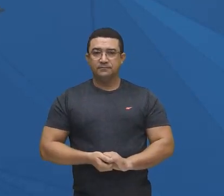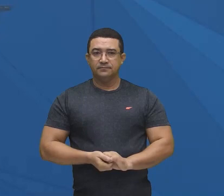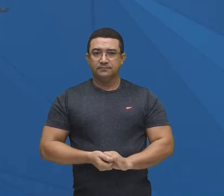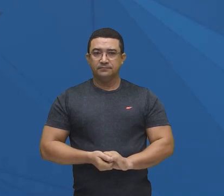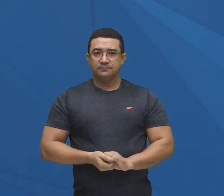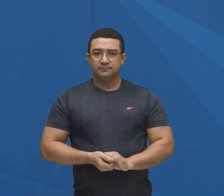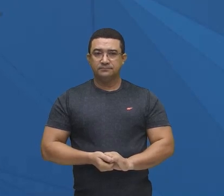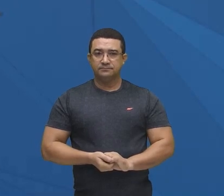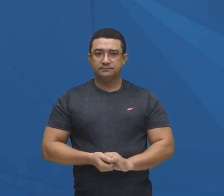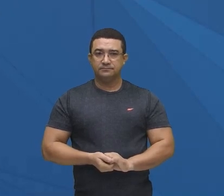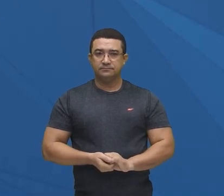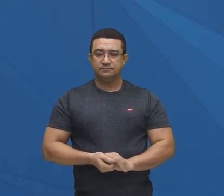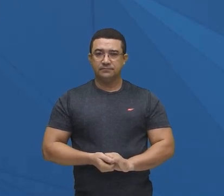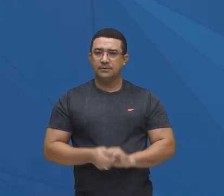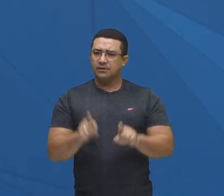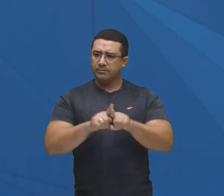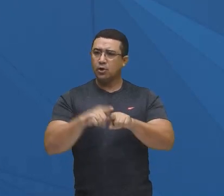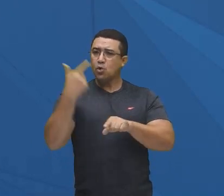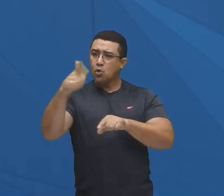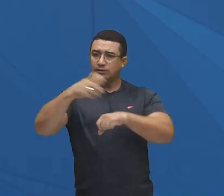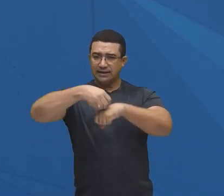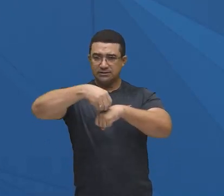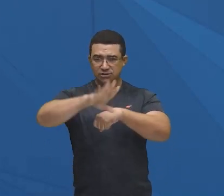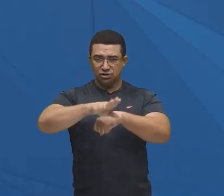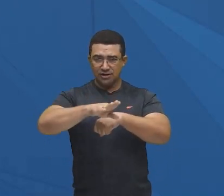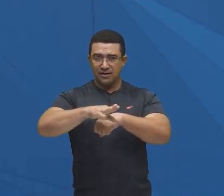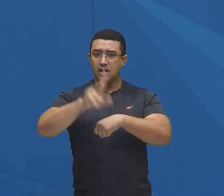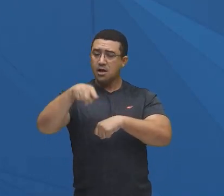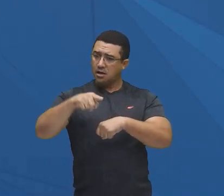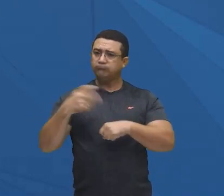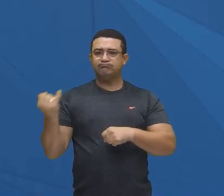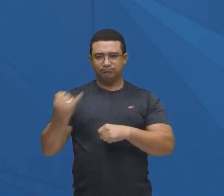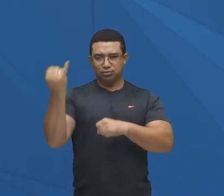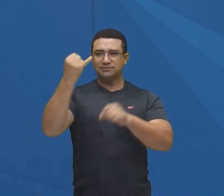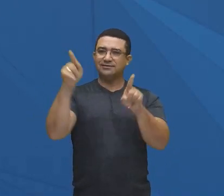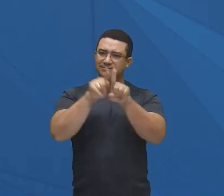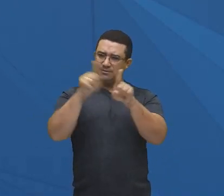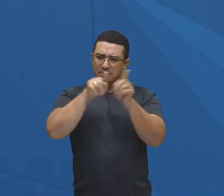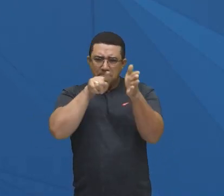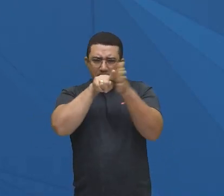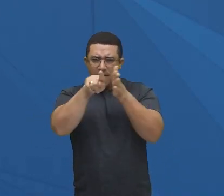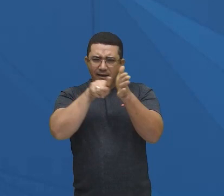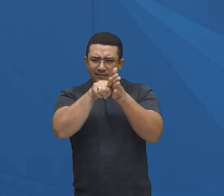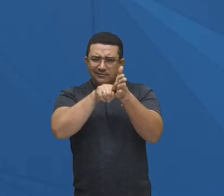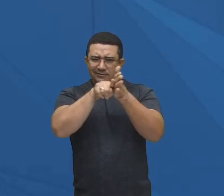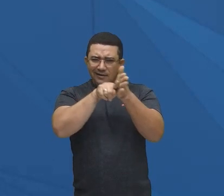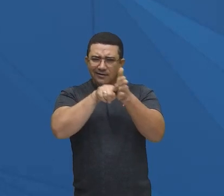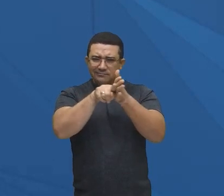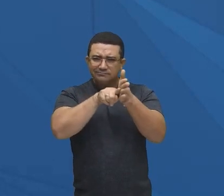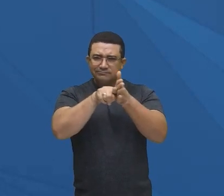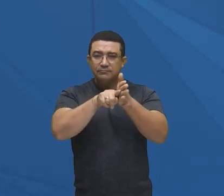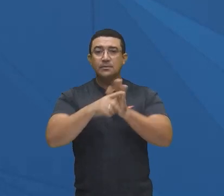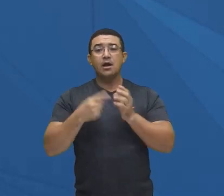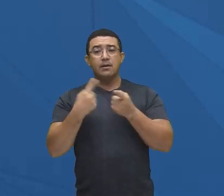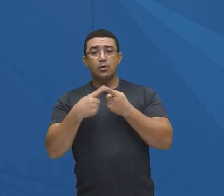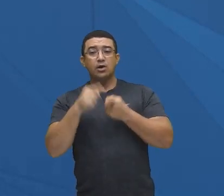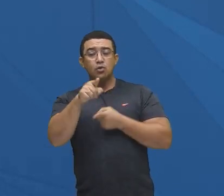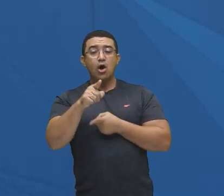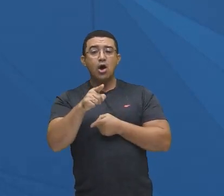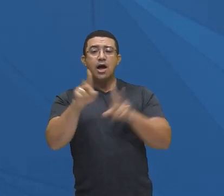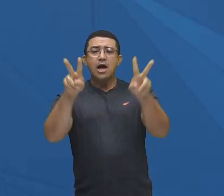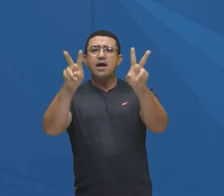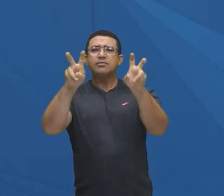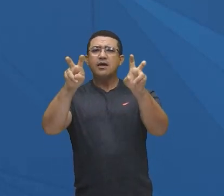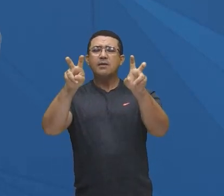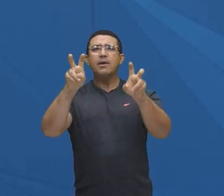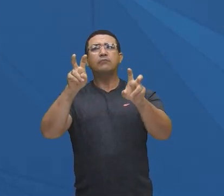só, pesquisar mais. Essa aí é a nossa última dica, o nosso último acordo. Justamente porque se você gostou do tema,